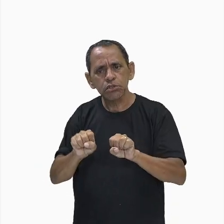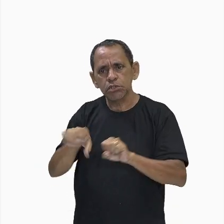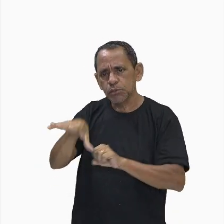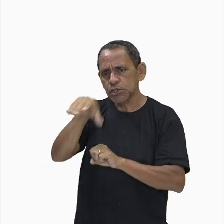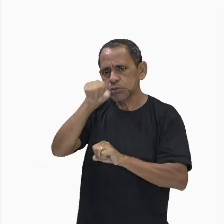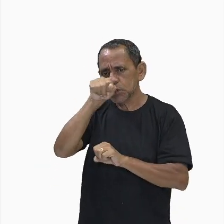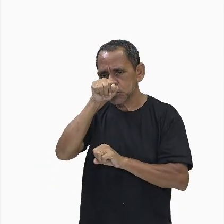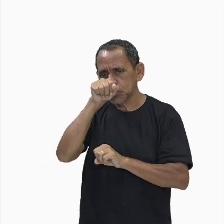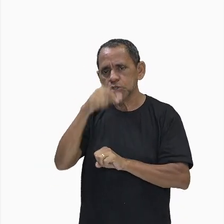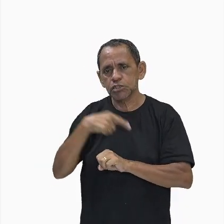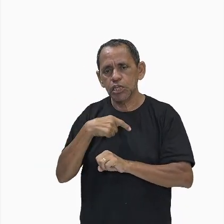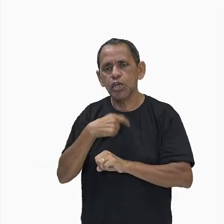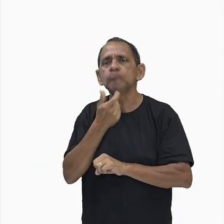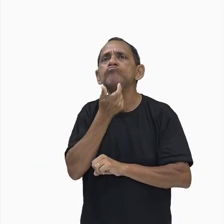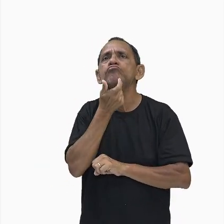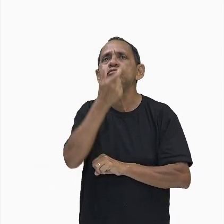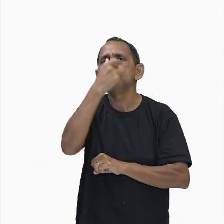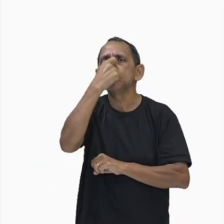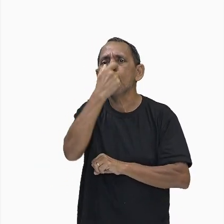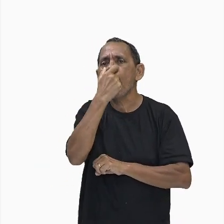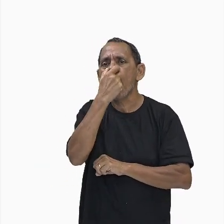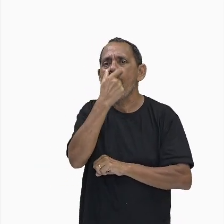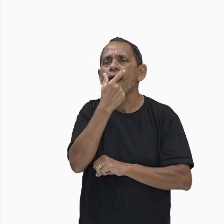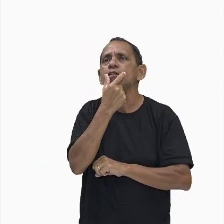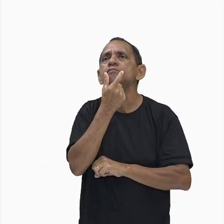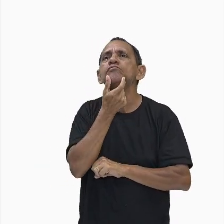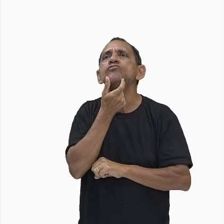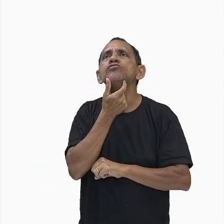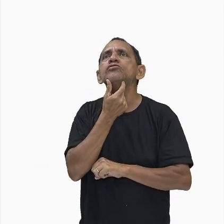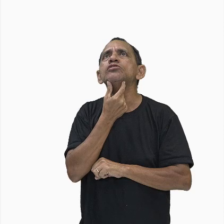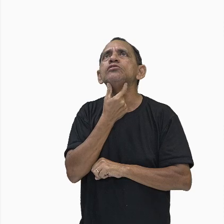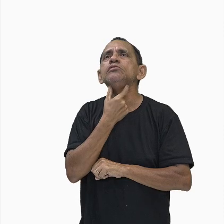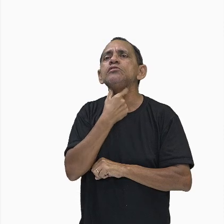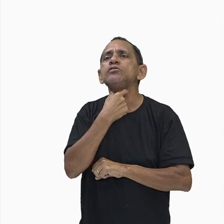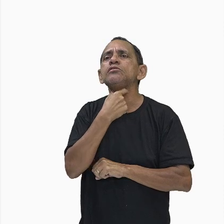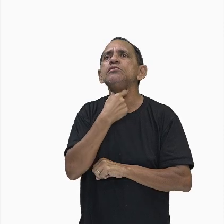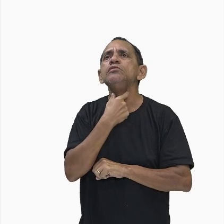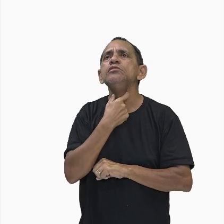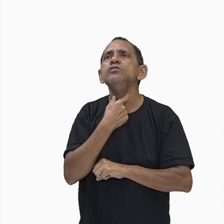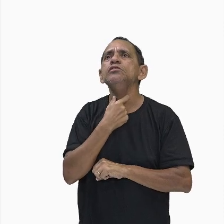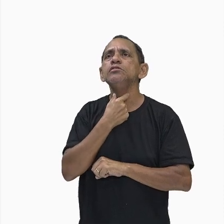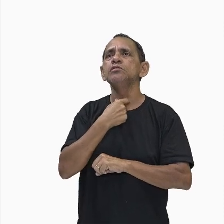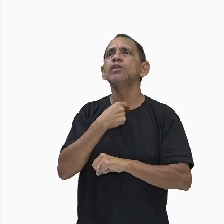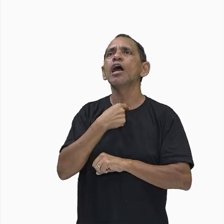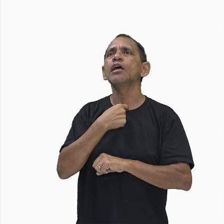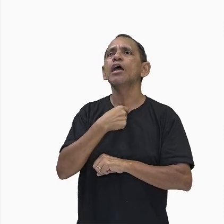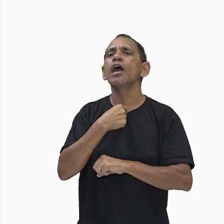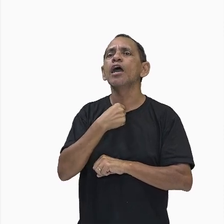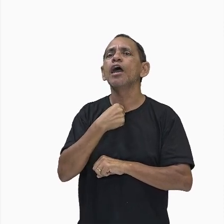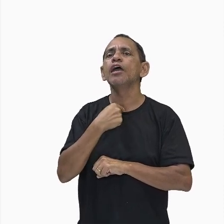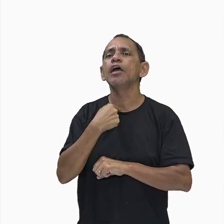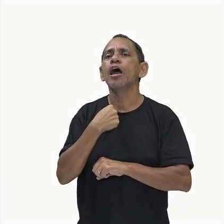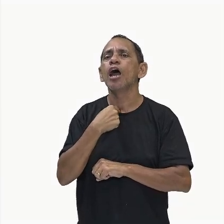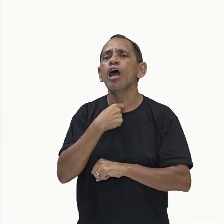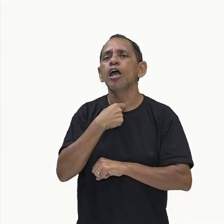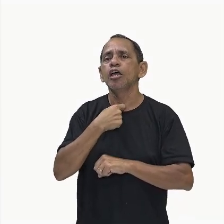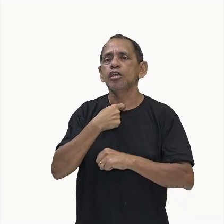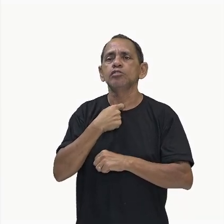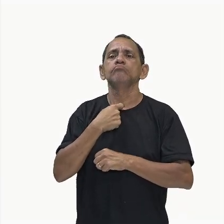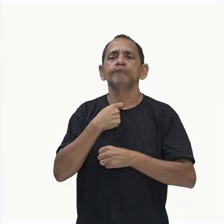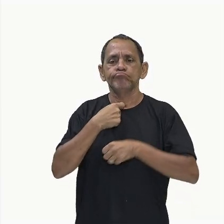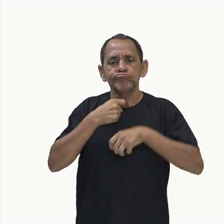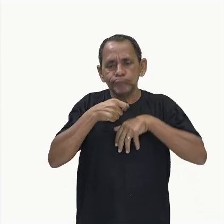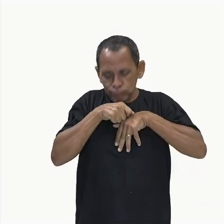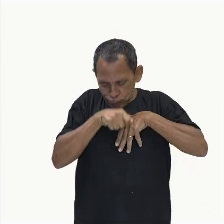as cavidades nasais, faringe, laringe, traqueia, brônquios, né? Cada